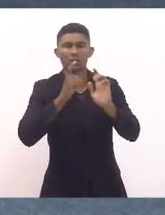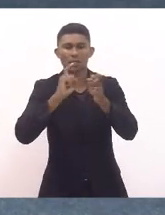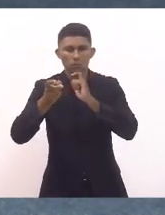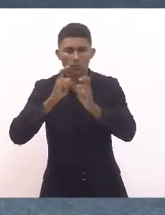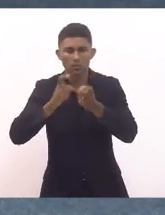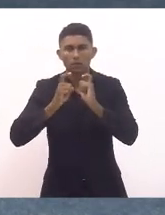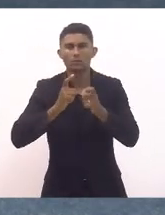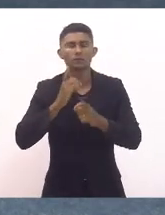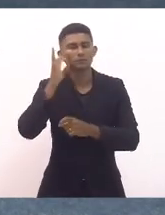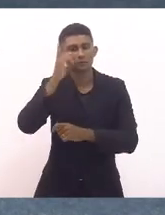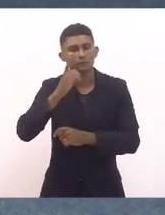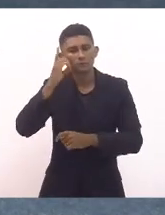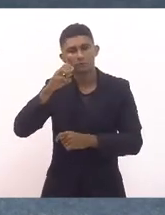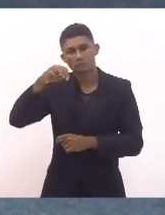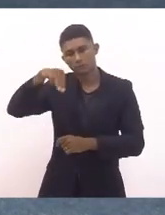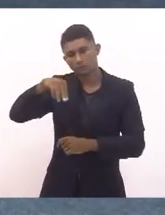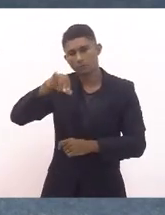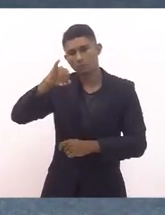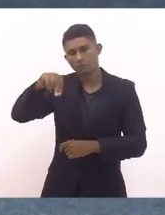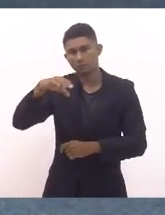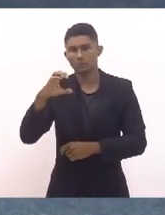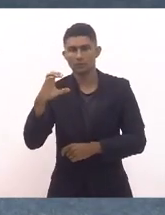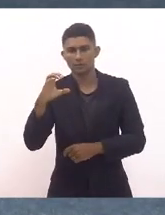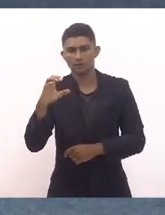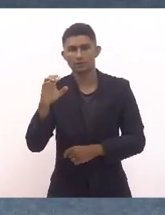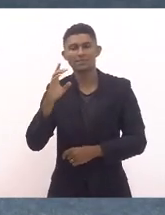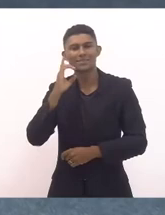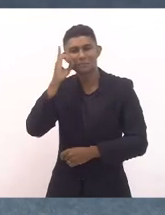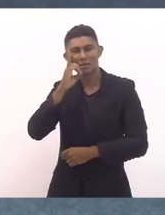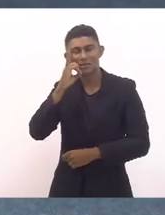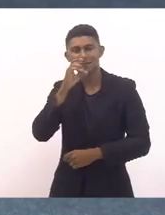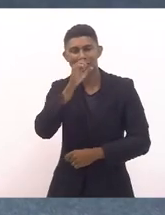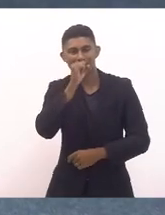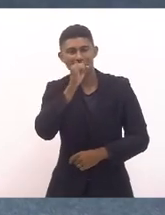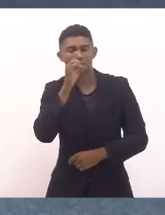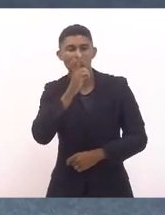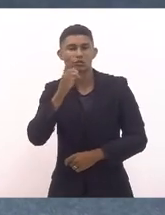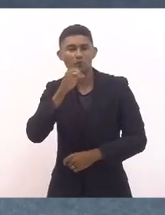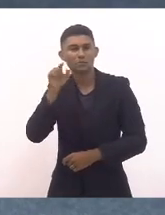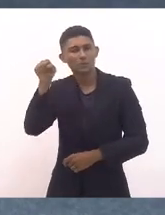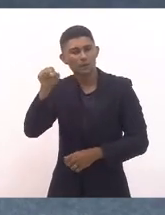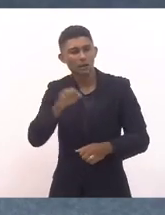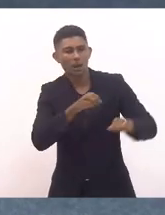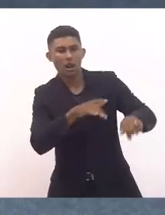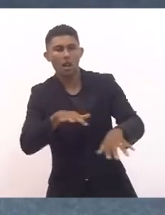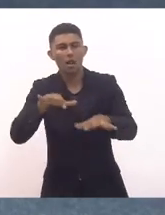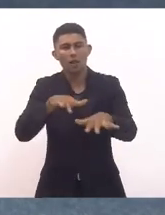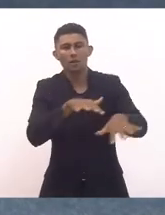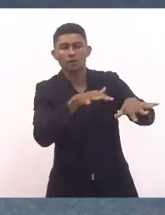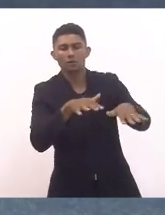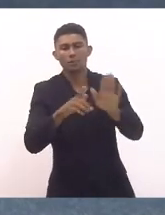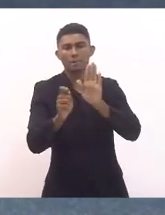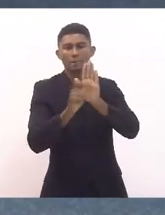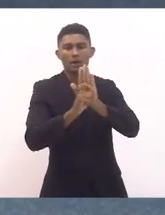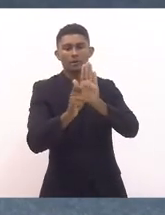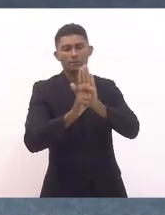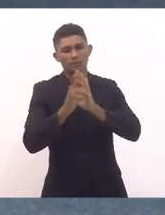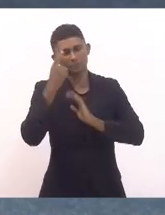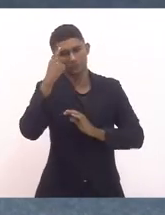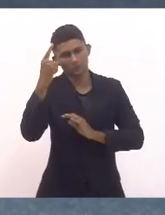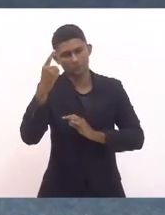autoria do deputado Mink, o mesmo deputado que nesse final de semana estava na marcha da maconha, que fique